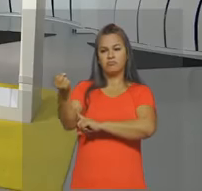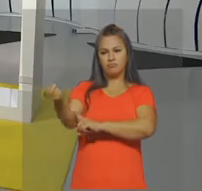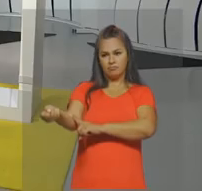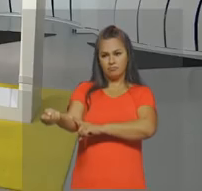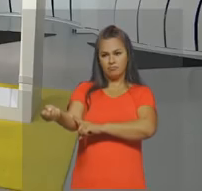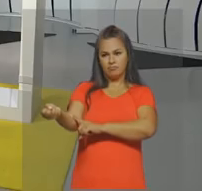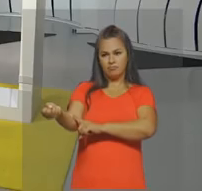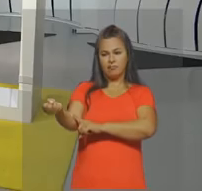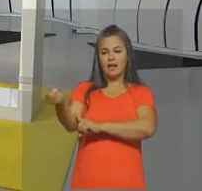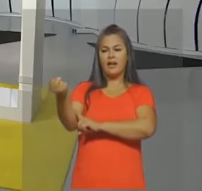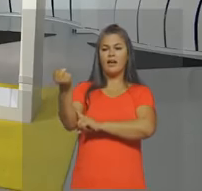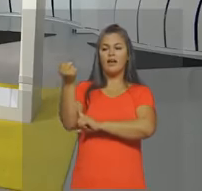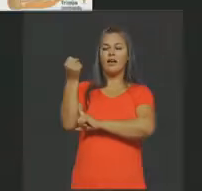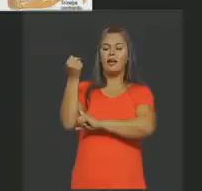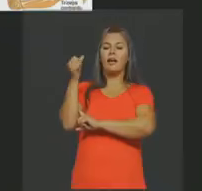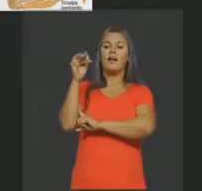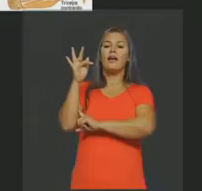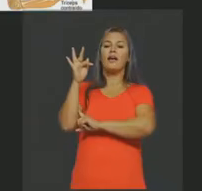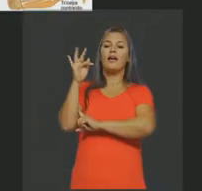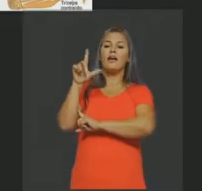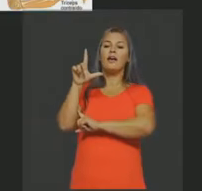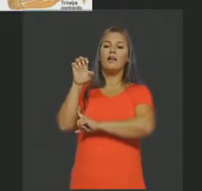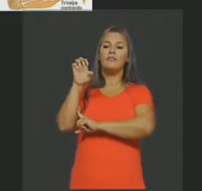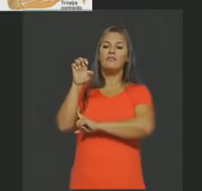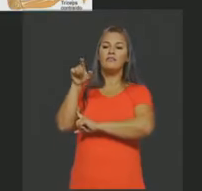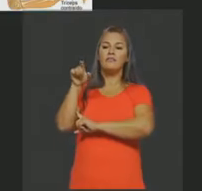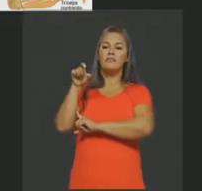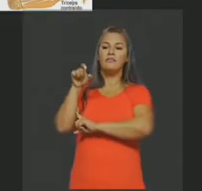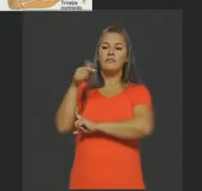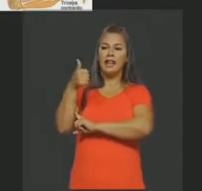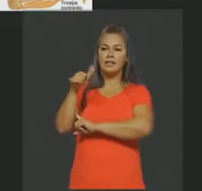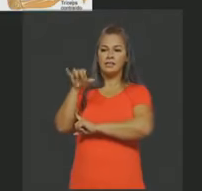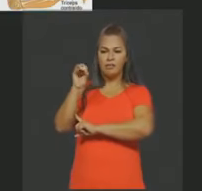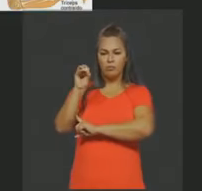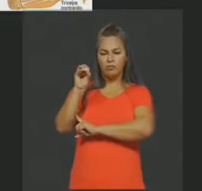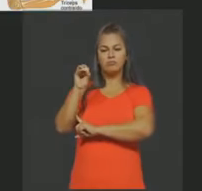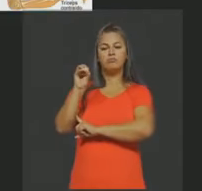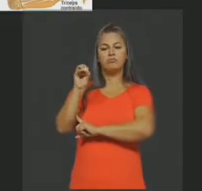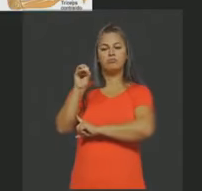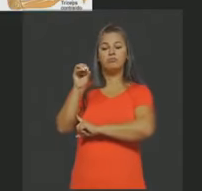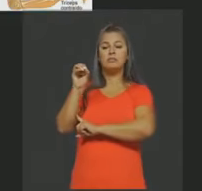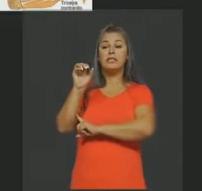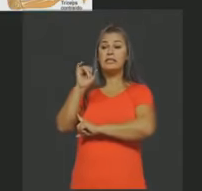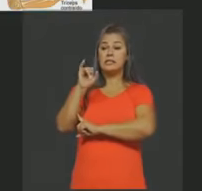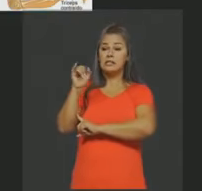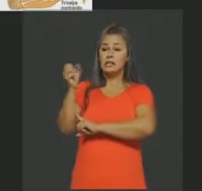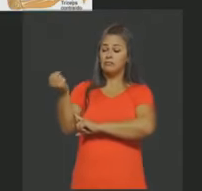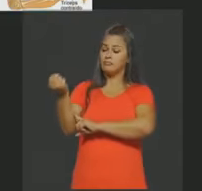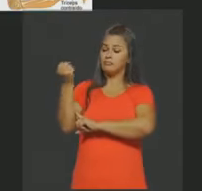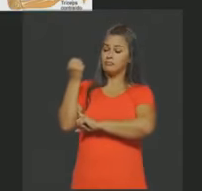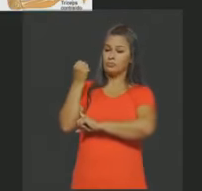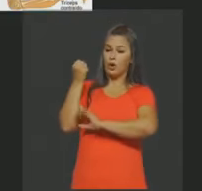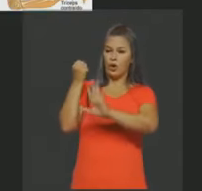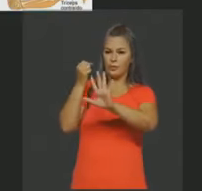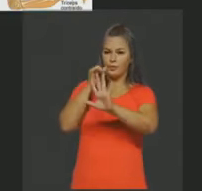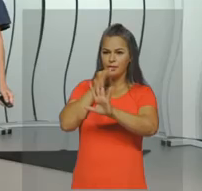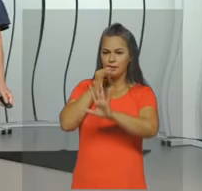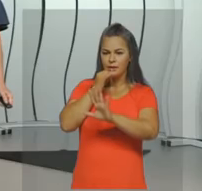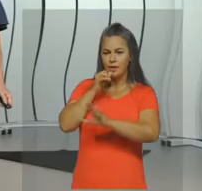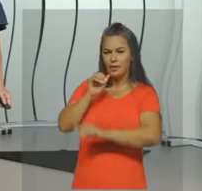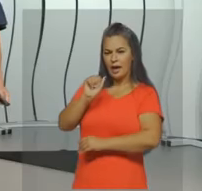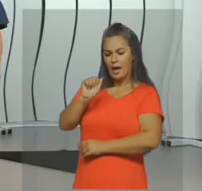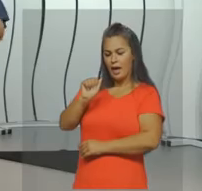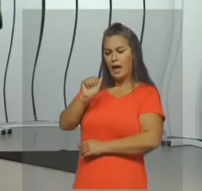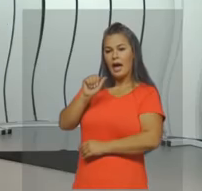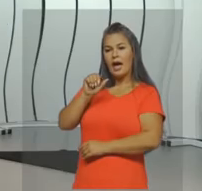aí movimentos de flexão, extensão. Até também mostrei isso na outra aula, né? Aqui, eu vou fazer uma abdução. Quando eu afasto